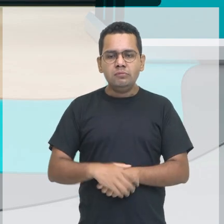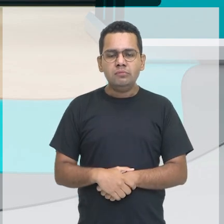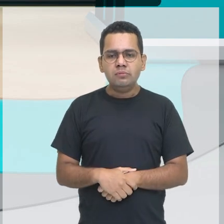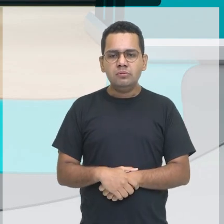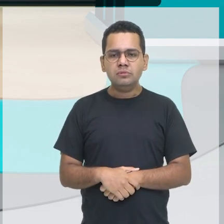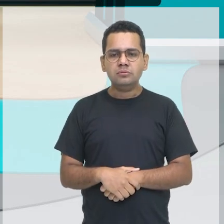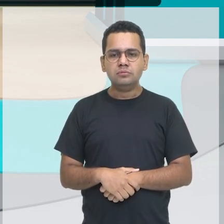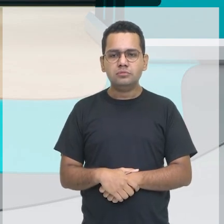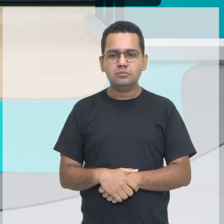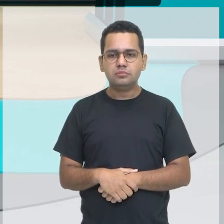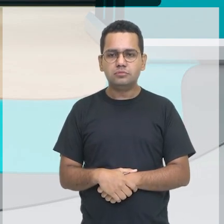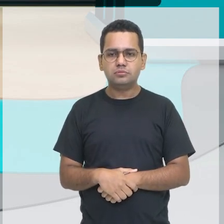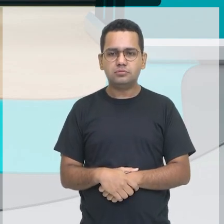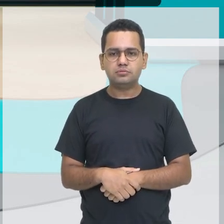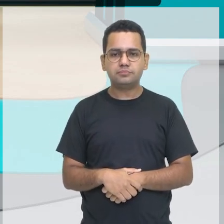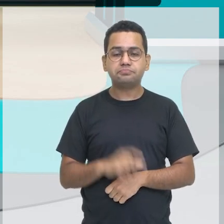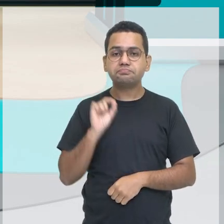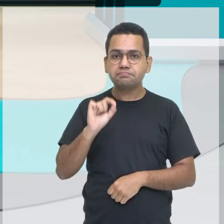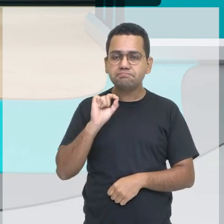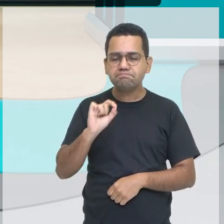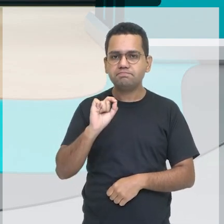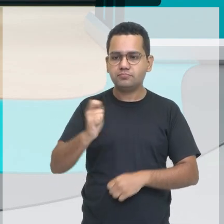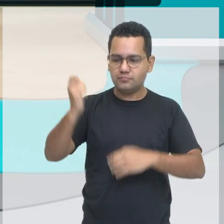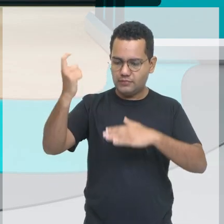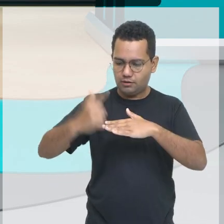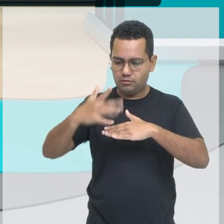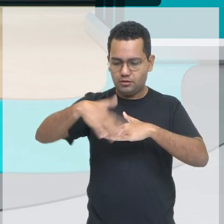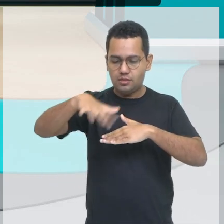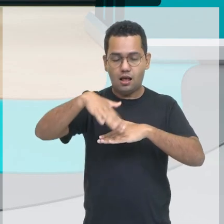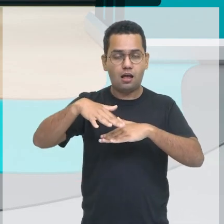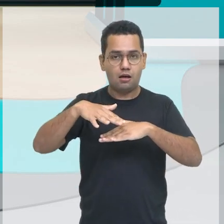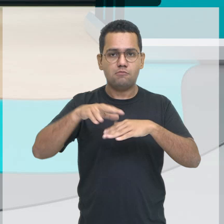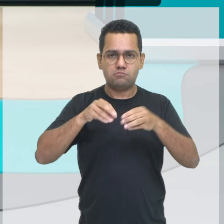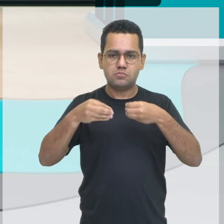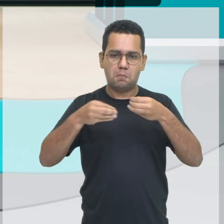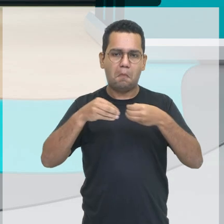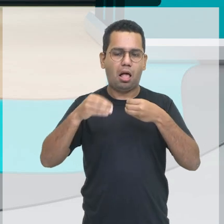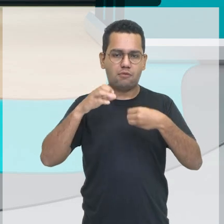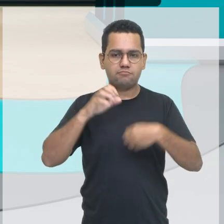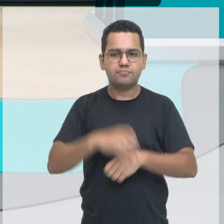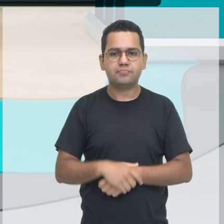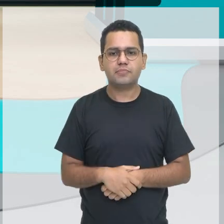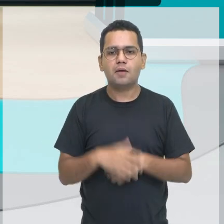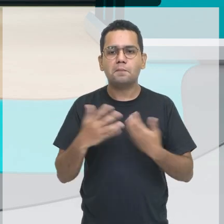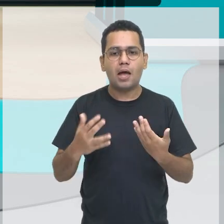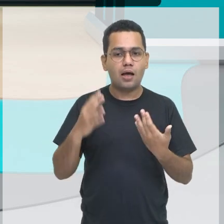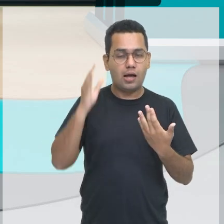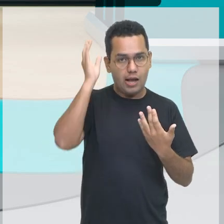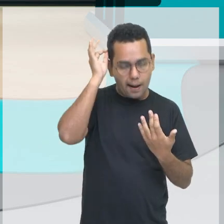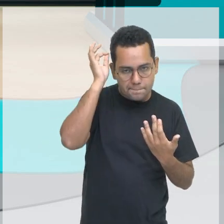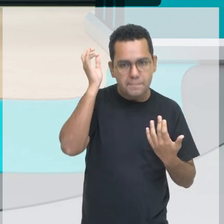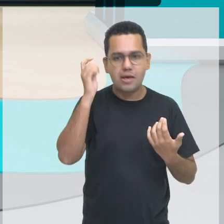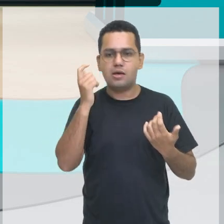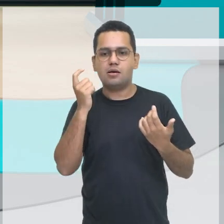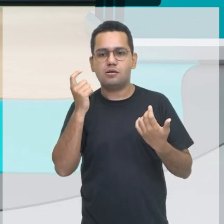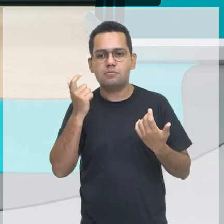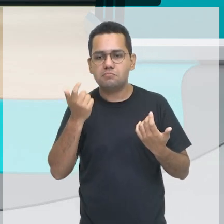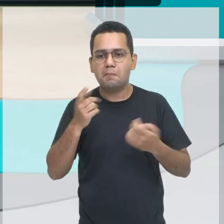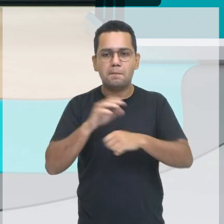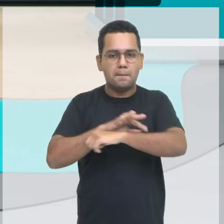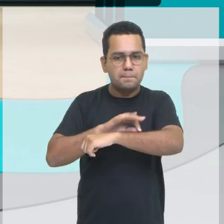camadas de plástico. Os cabelos e peles são colocados um a um, os olhos